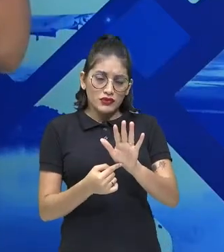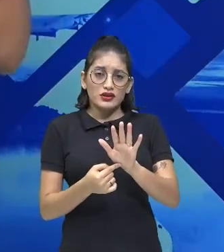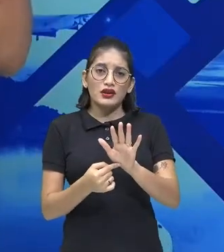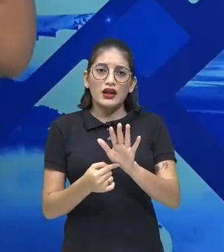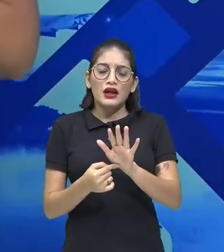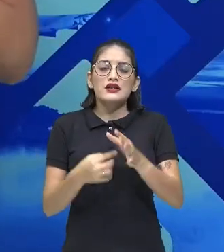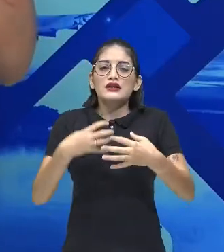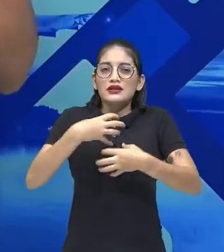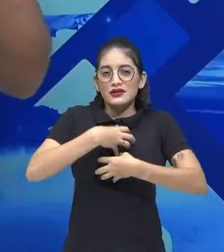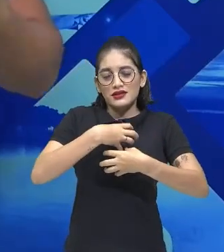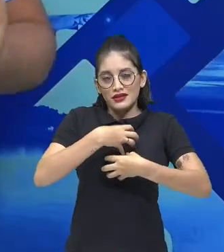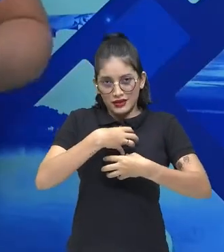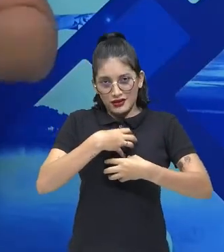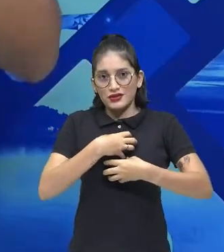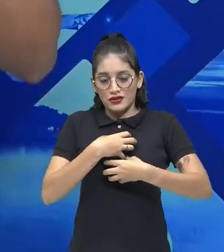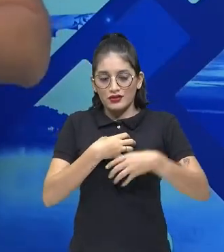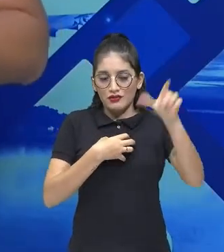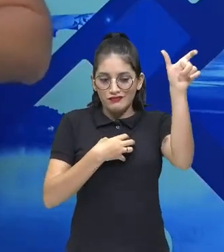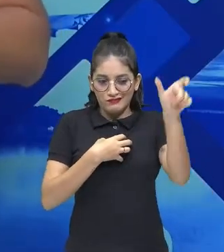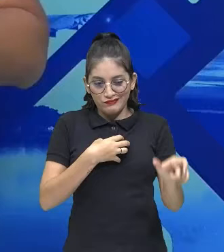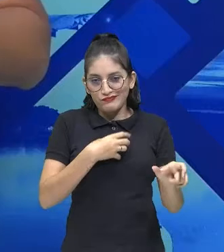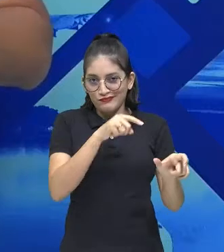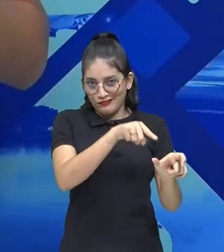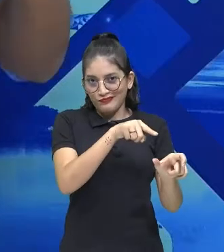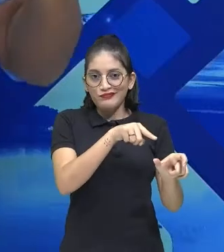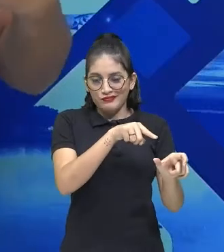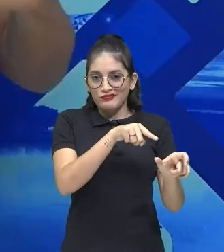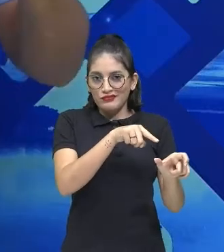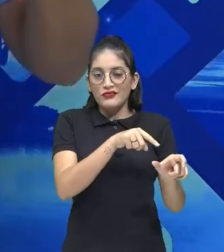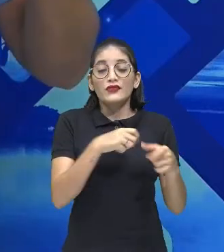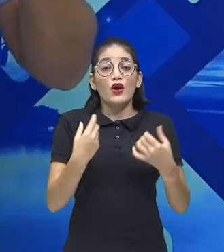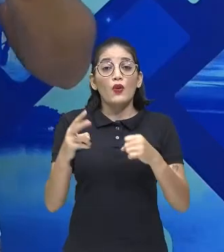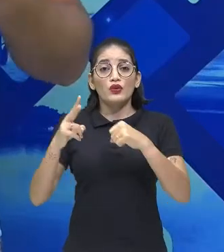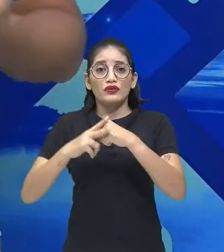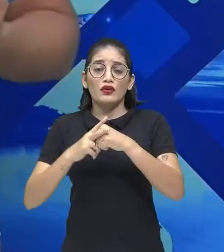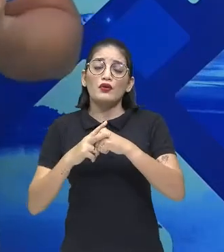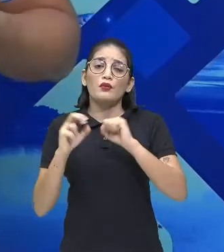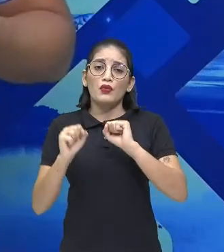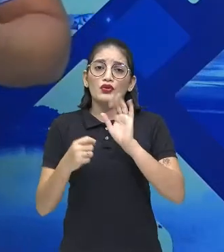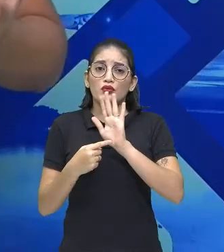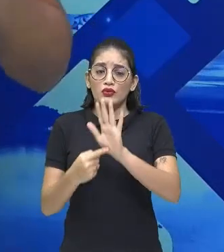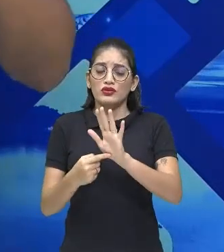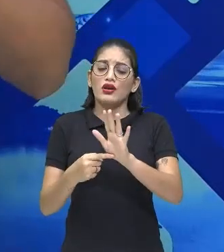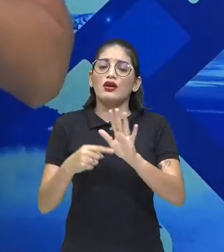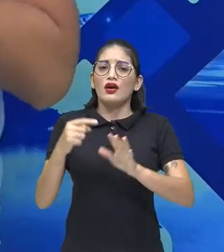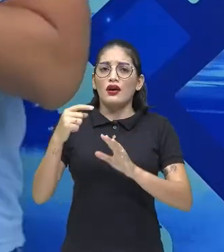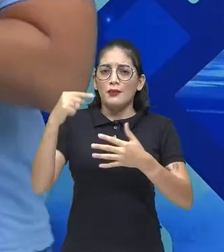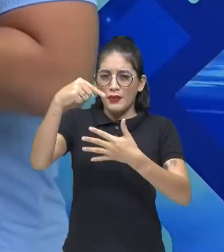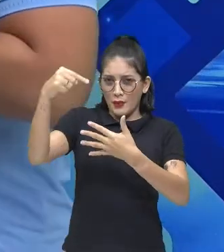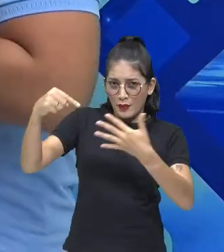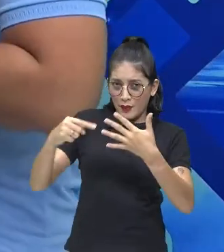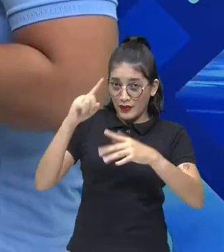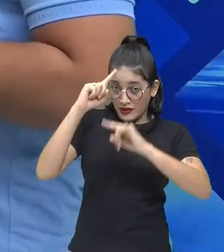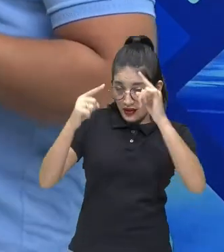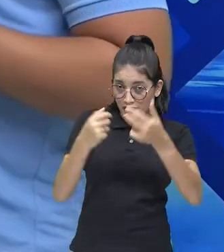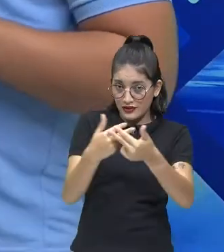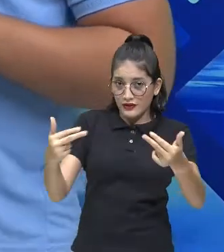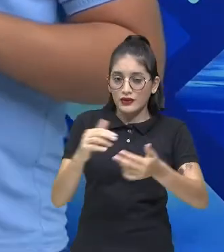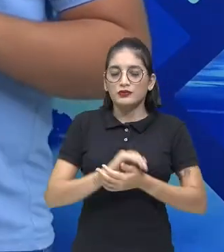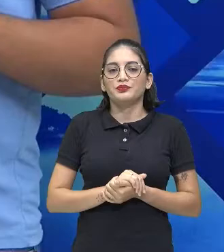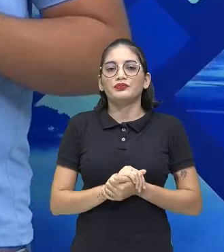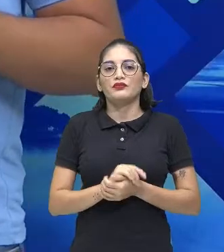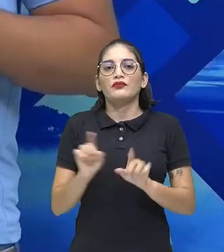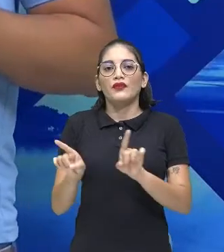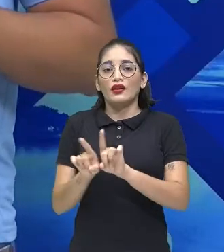estado relacionado ao sujeito, ok? Então os verbos podem expressar essas ideias. Aqui nesse predicado, tanto